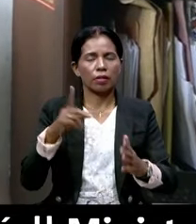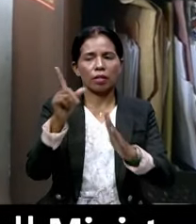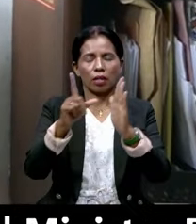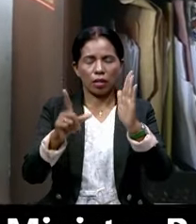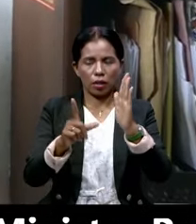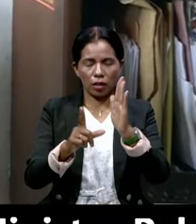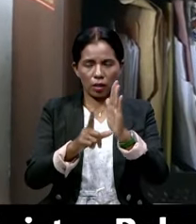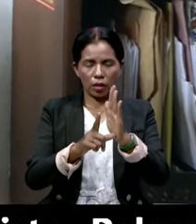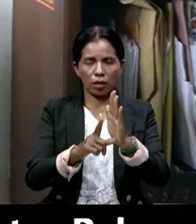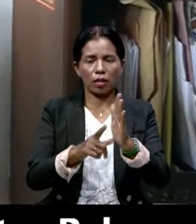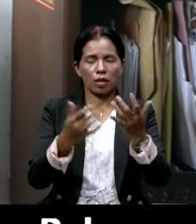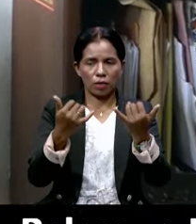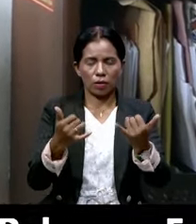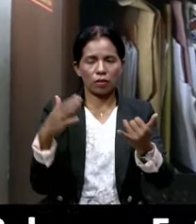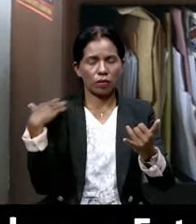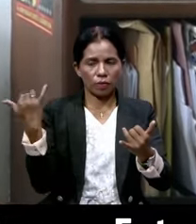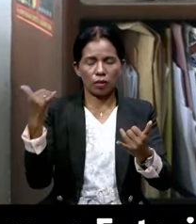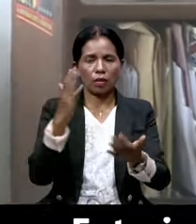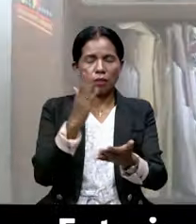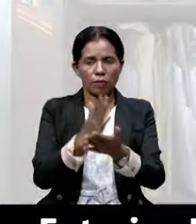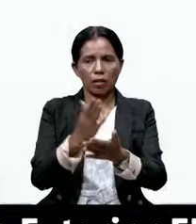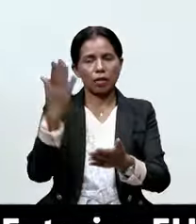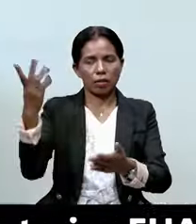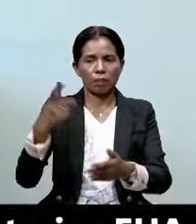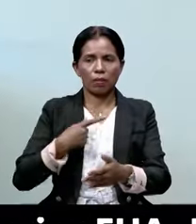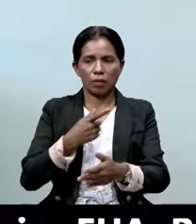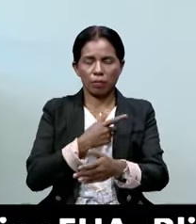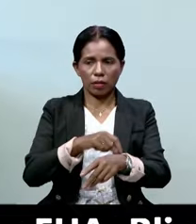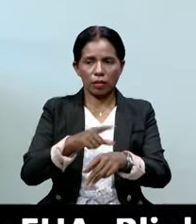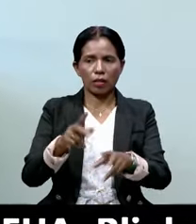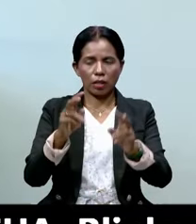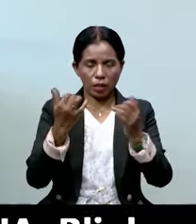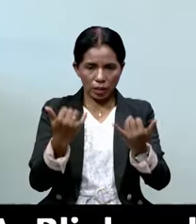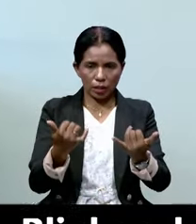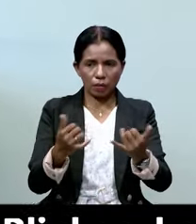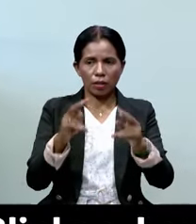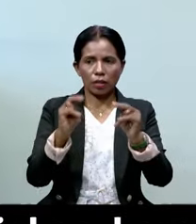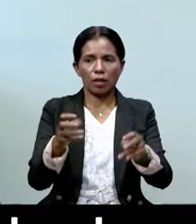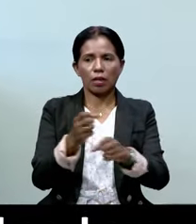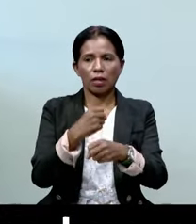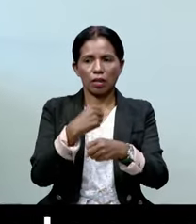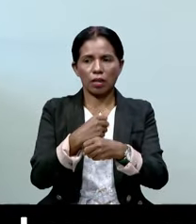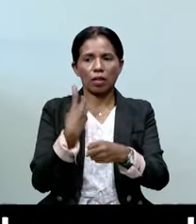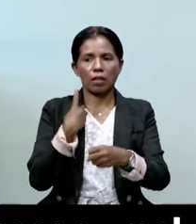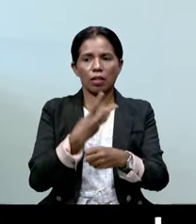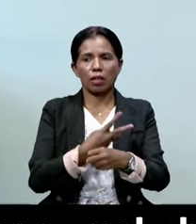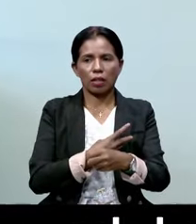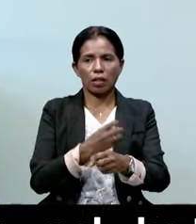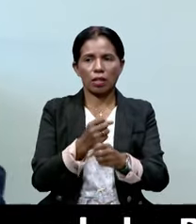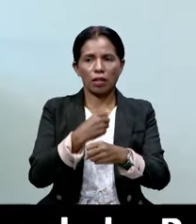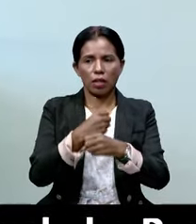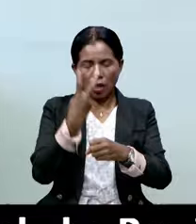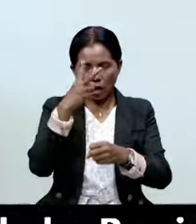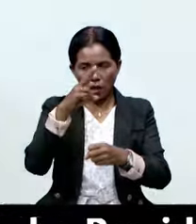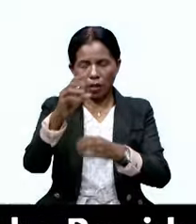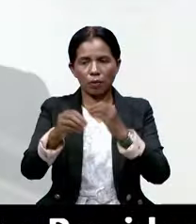para lei juvenil agora parado pelo Parlamento Nacional. E tenhas uma tem que rano bem. E tenhas rano revisão para